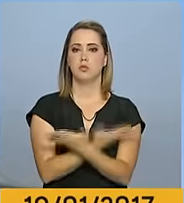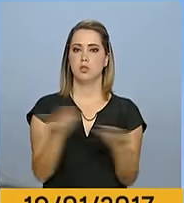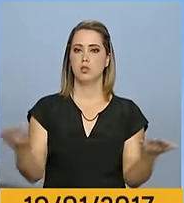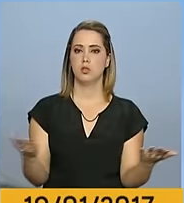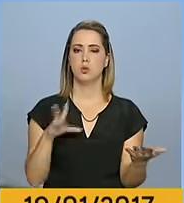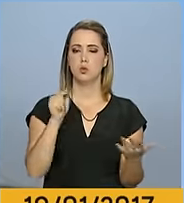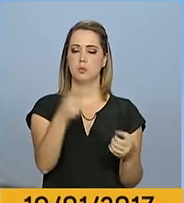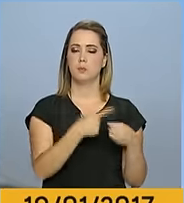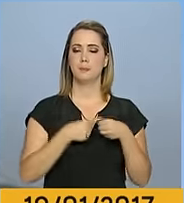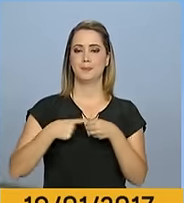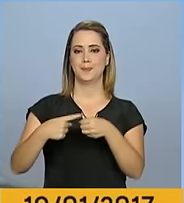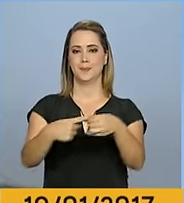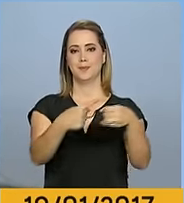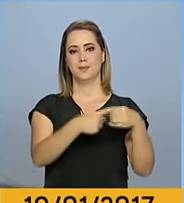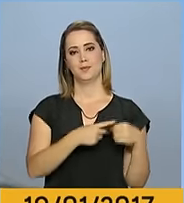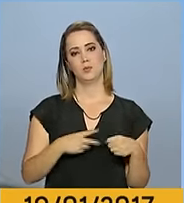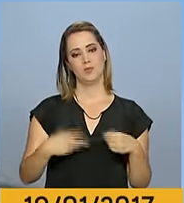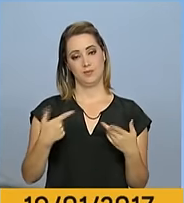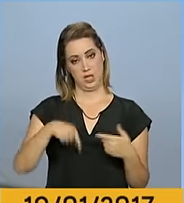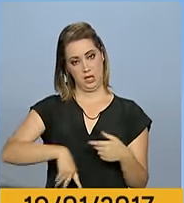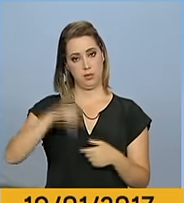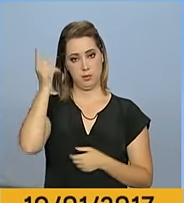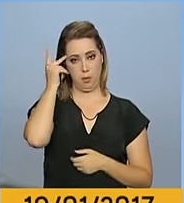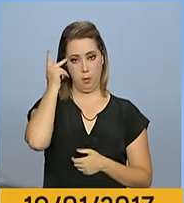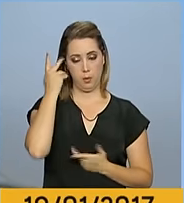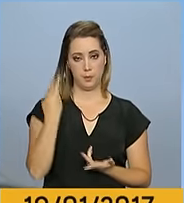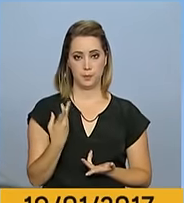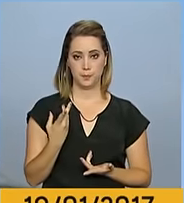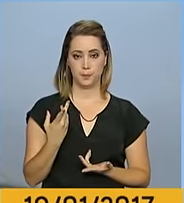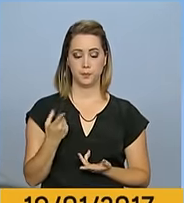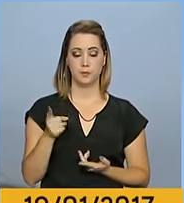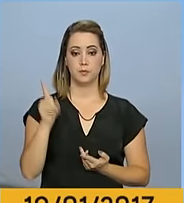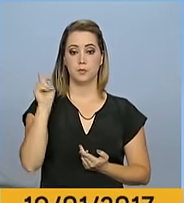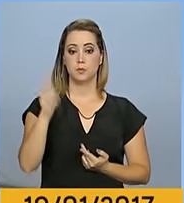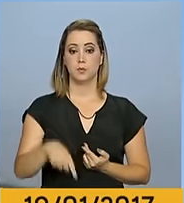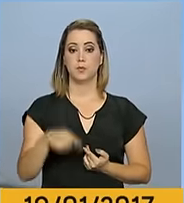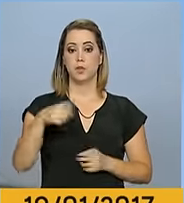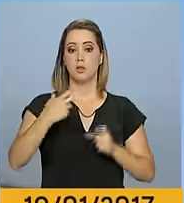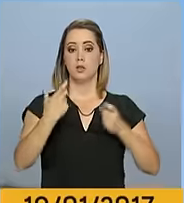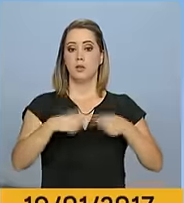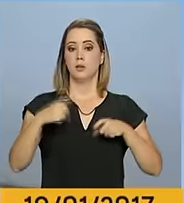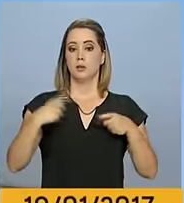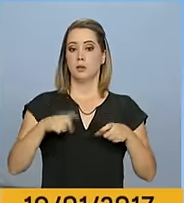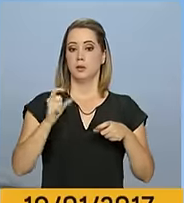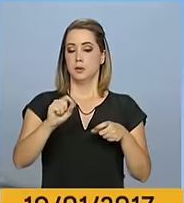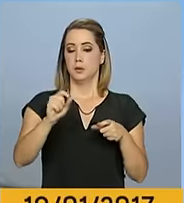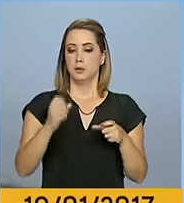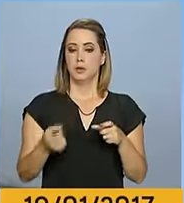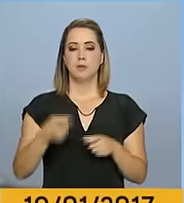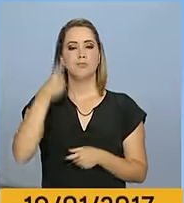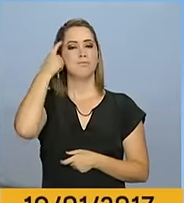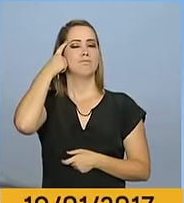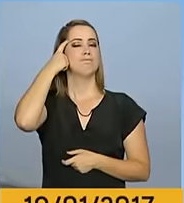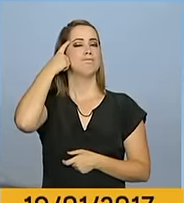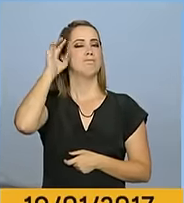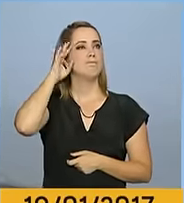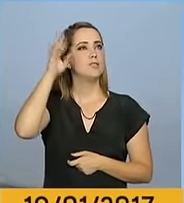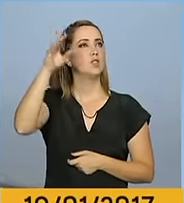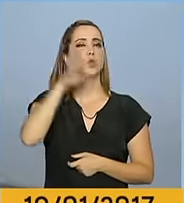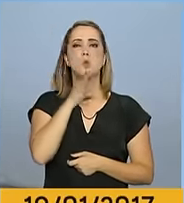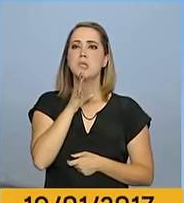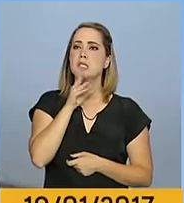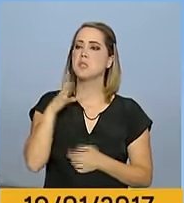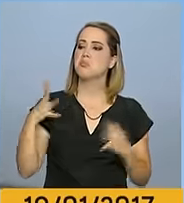de todas as cidades da região, né? Aqui é um centro de criatividade, de conhecimento,